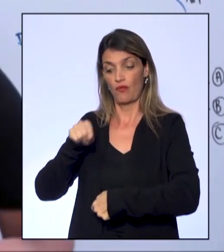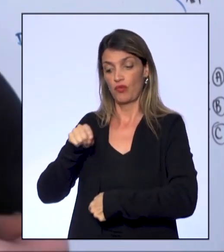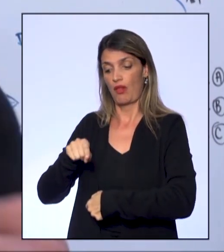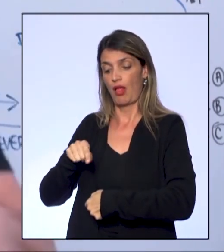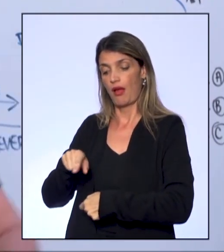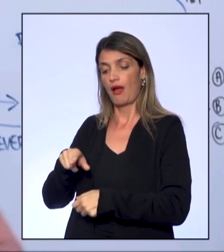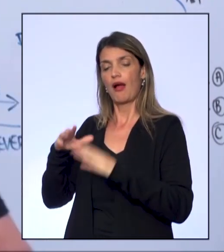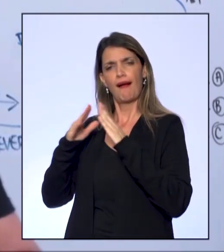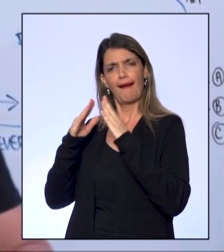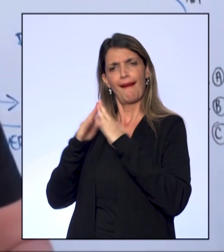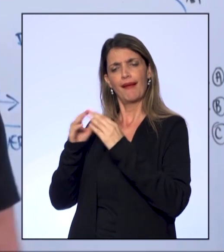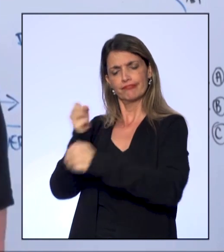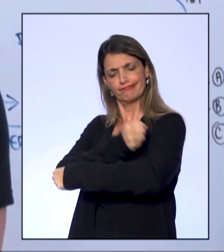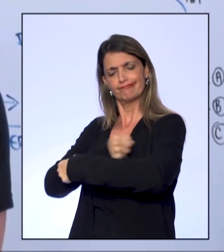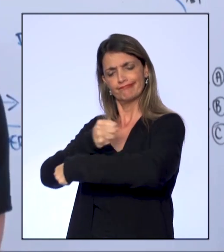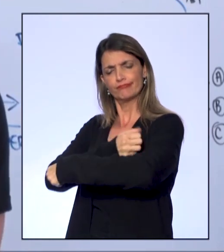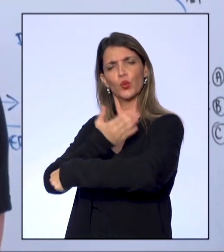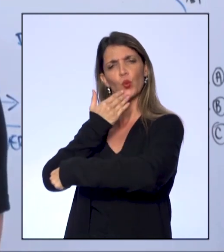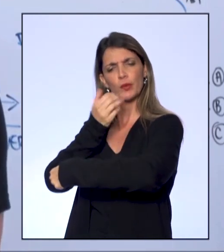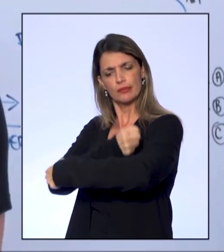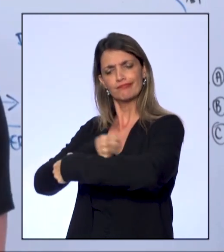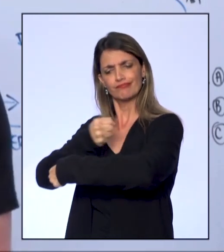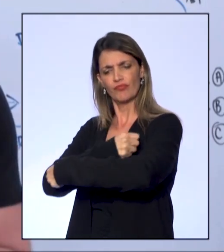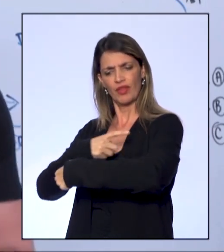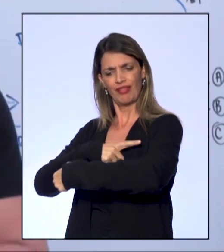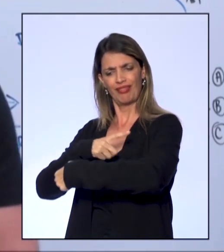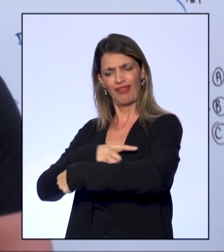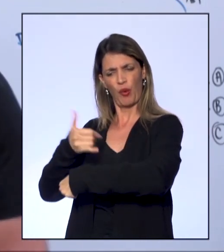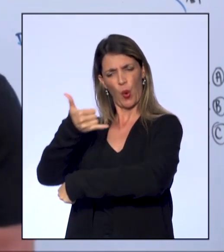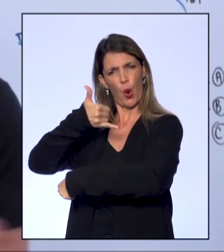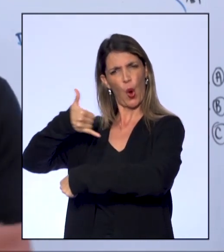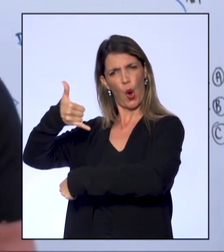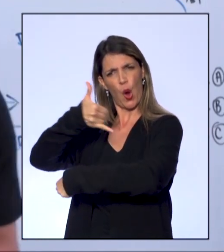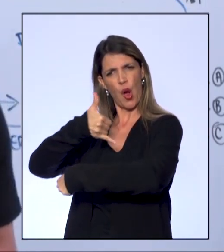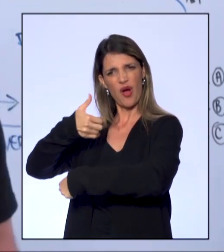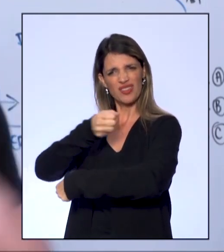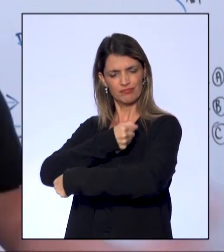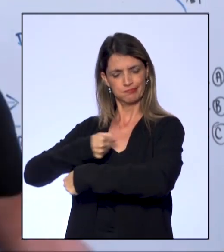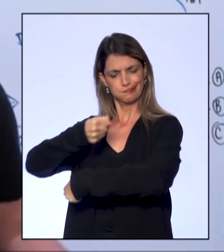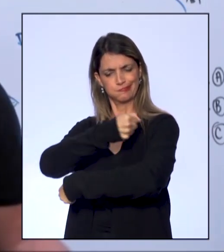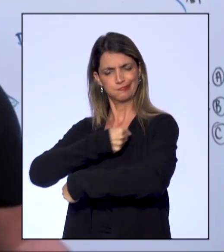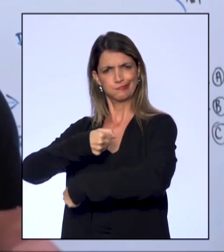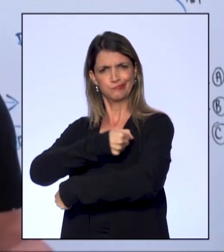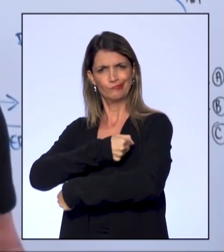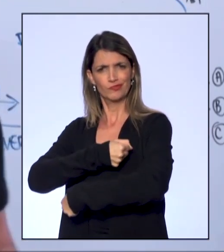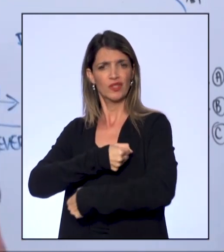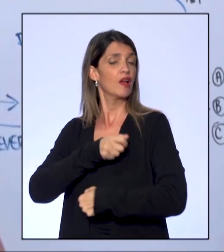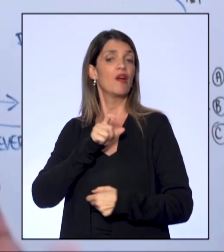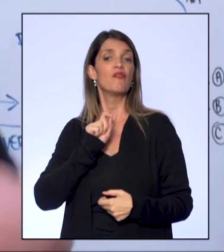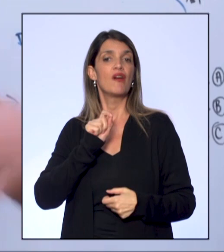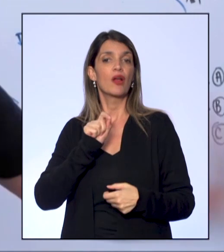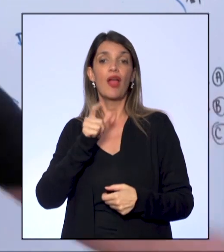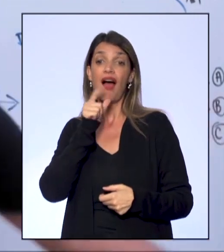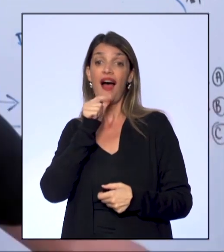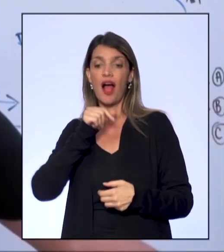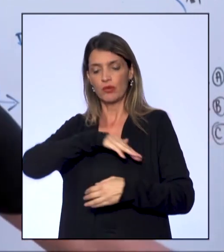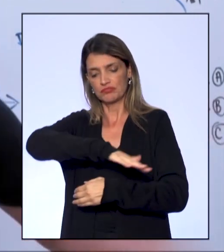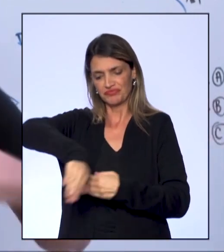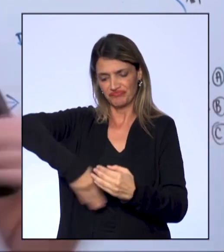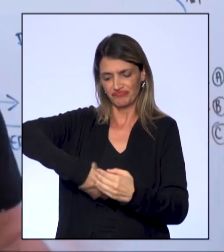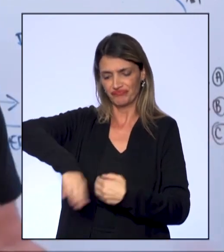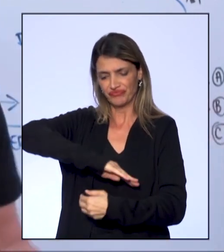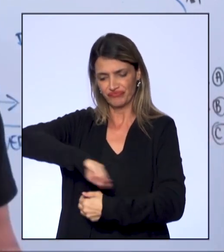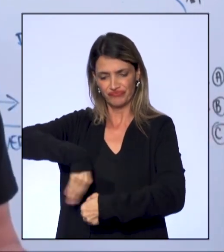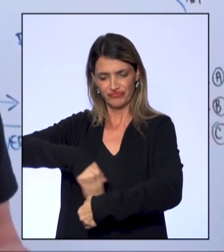na sua casa, faz uma comida e tem gordura lá na panela, você fez a comida, sobrou lá a gordura, você vai tentar lavar com água normal lá na